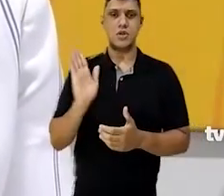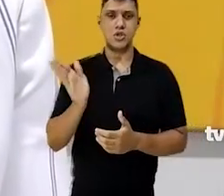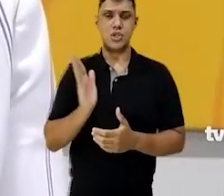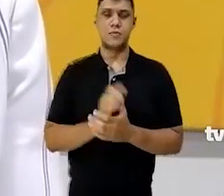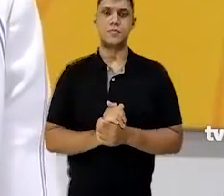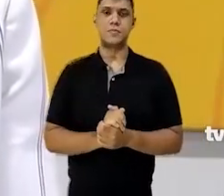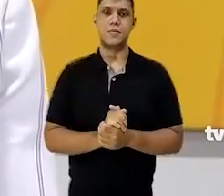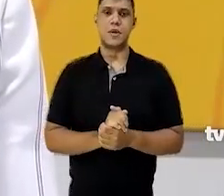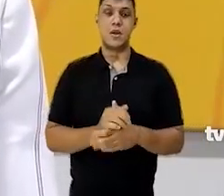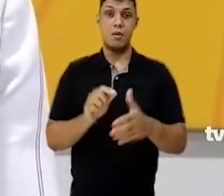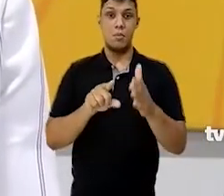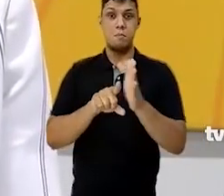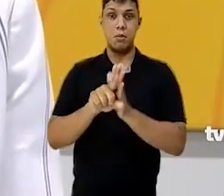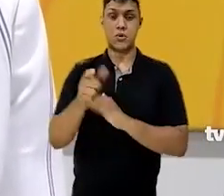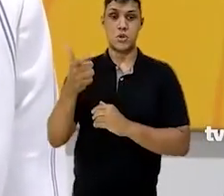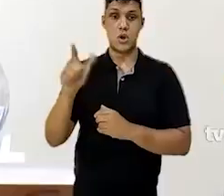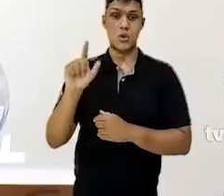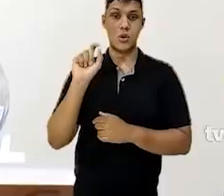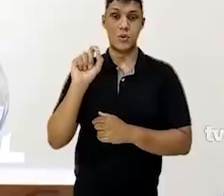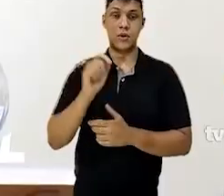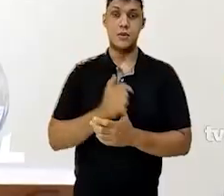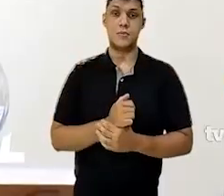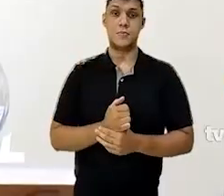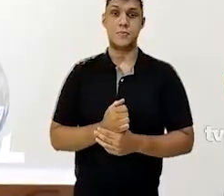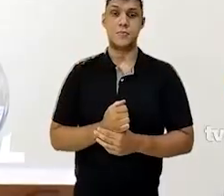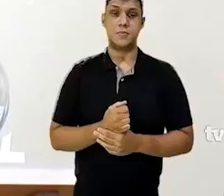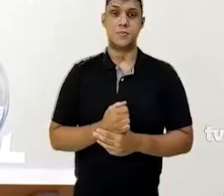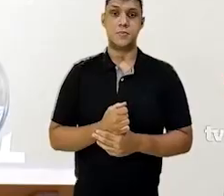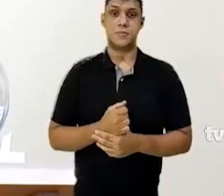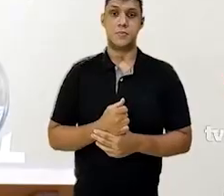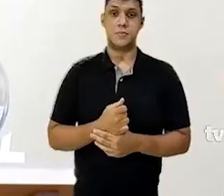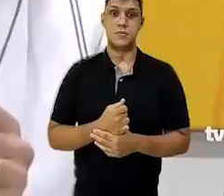A próxima pergunta é...